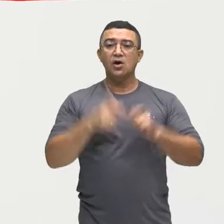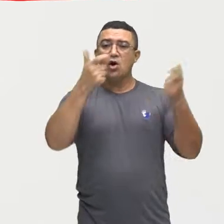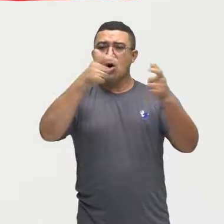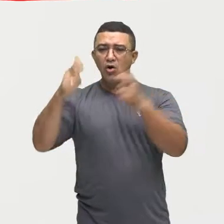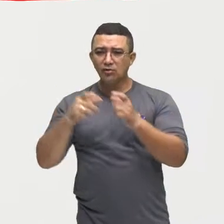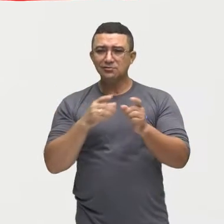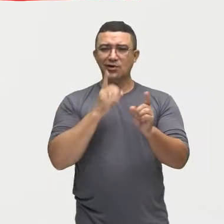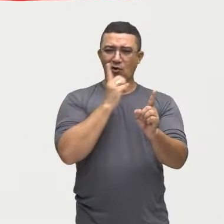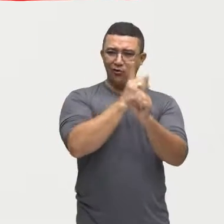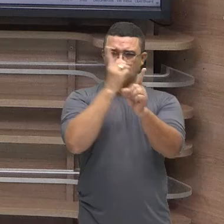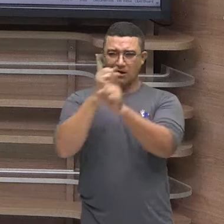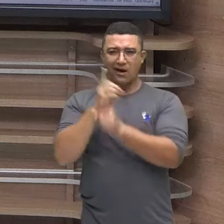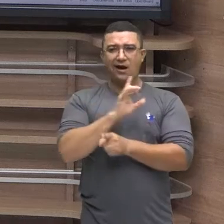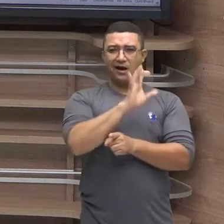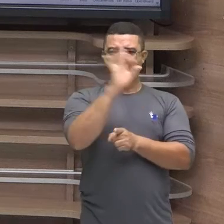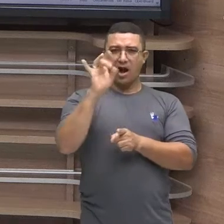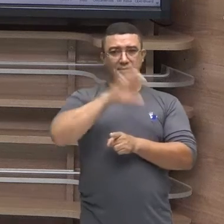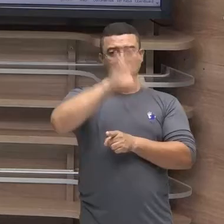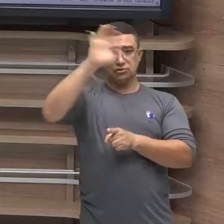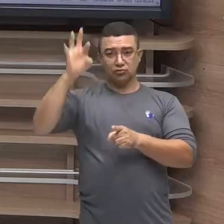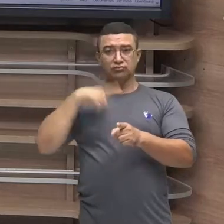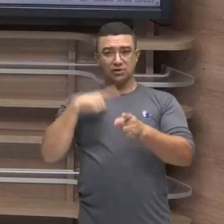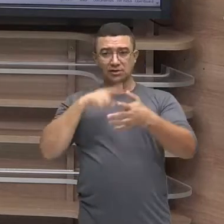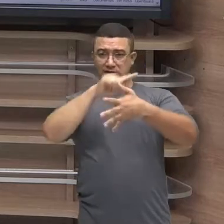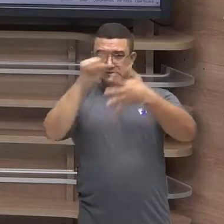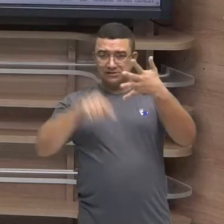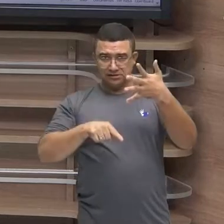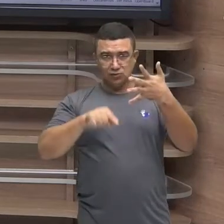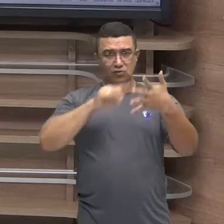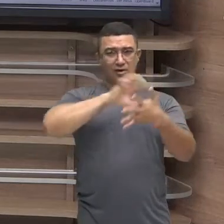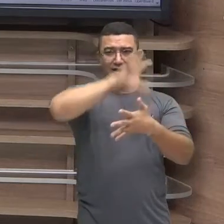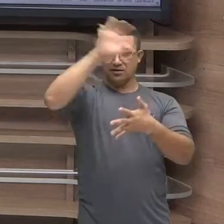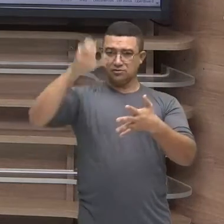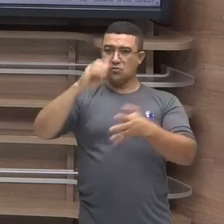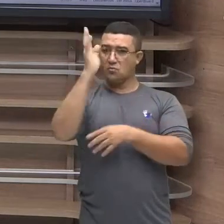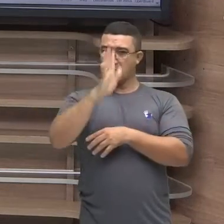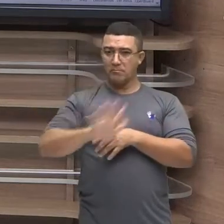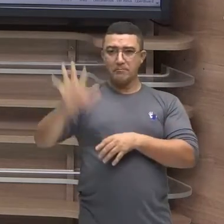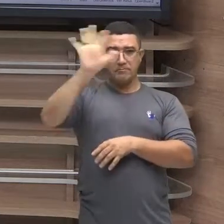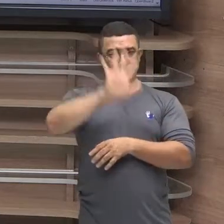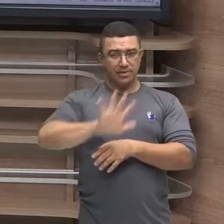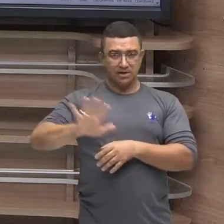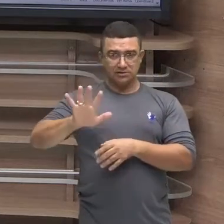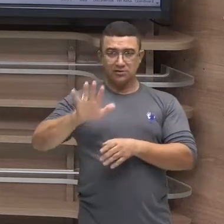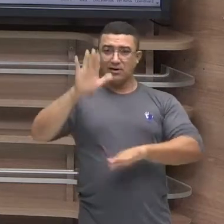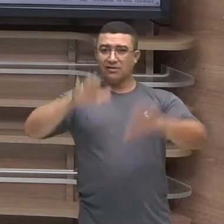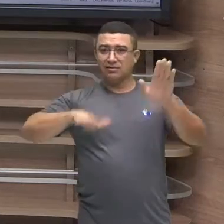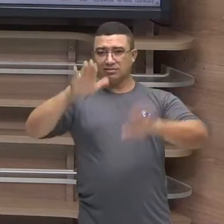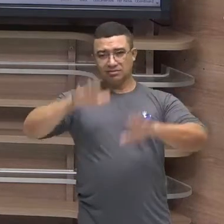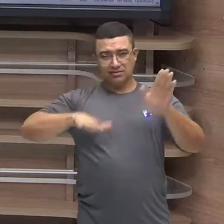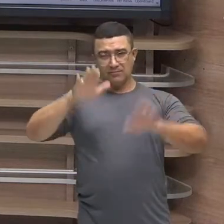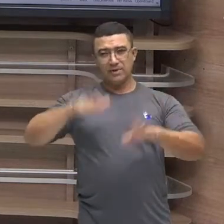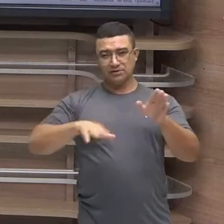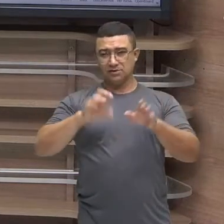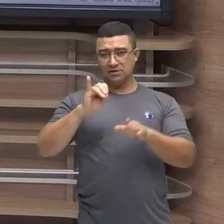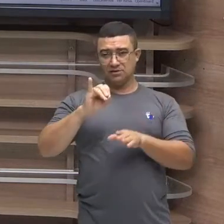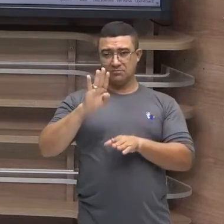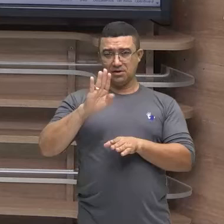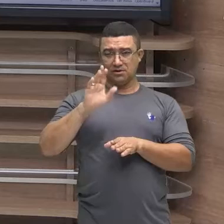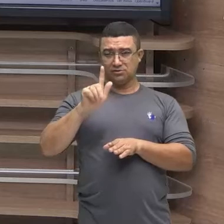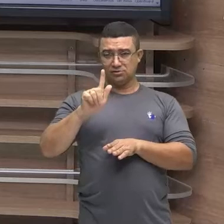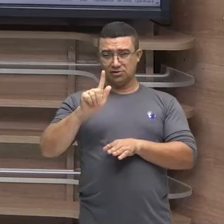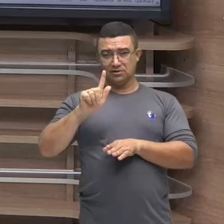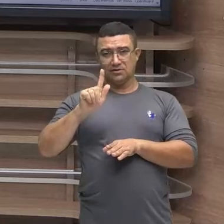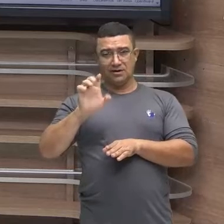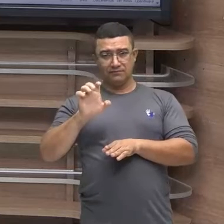cada região, né? Lembrando que nós temos 5 regiões brasileiras de acordo aí com a divisão do IBGE, tá bom? Aí